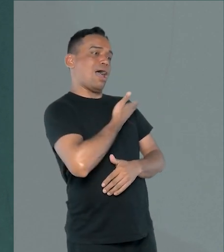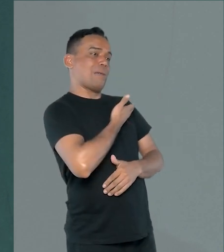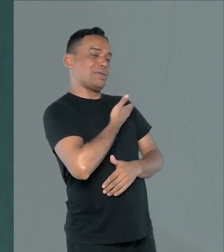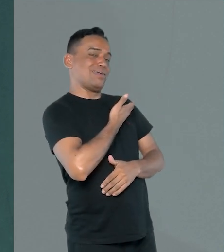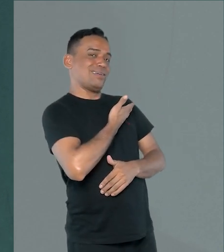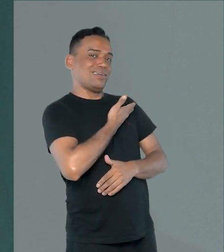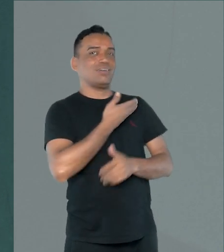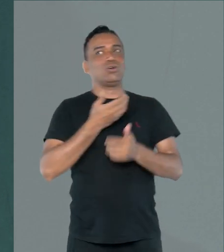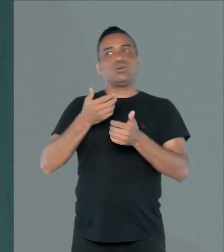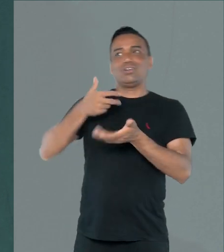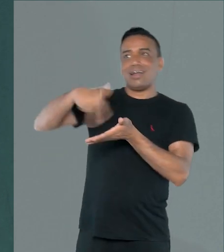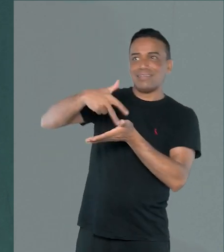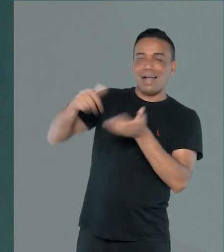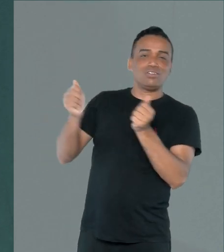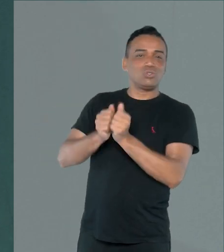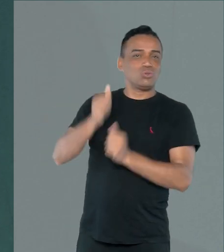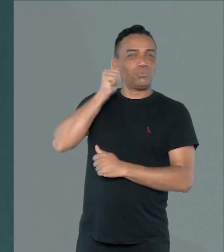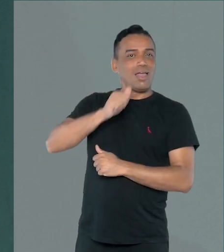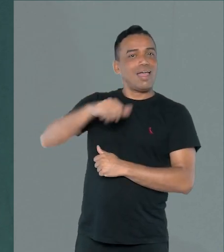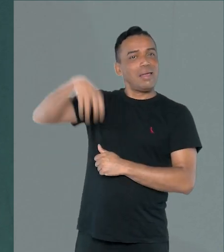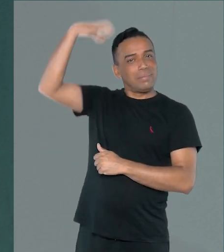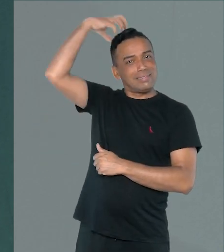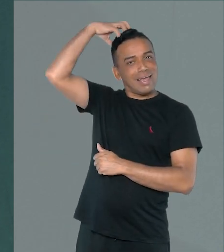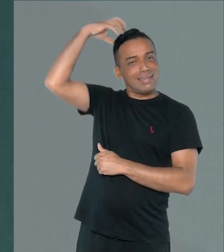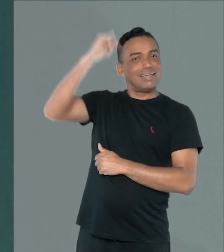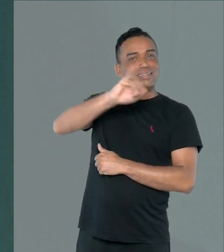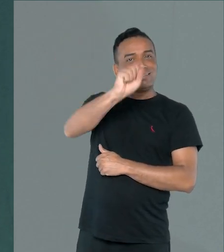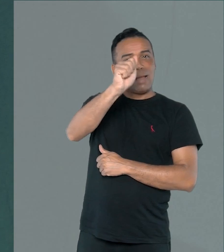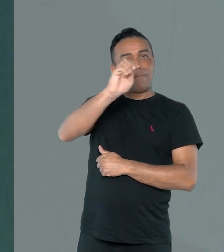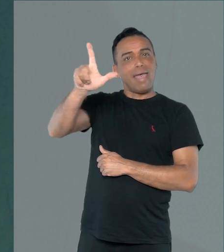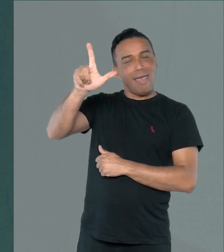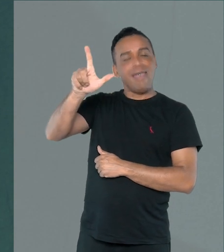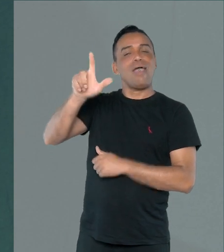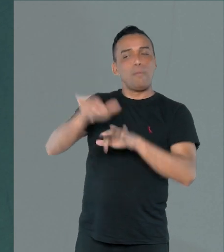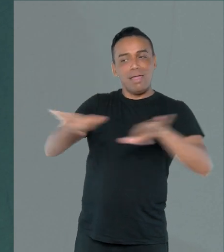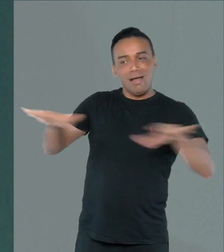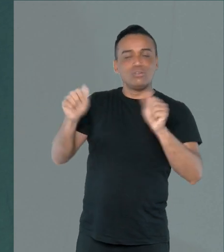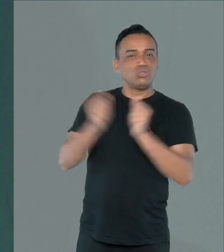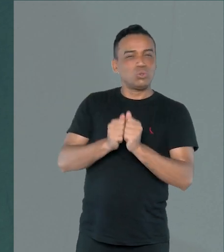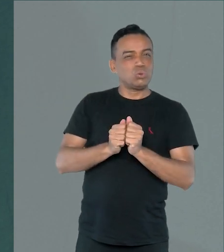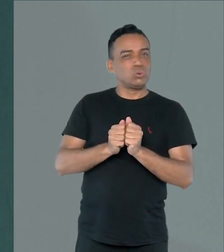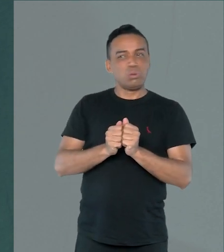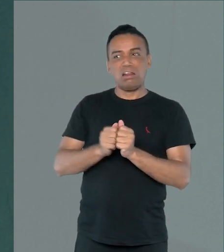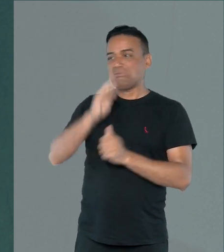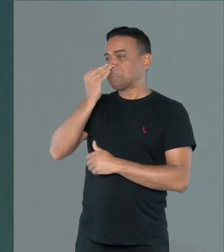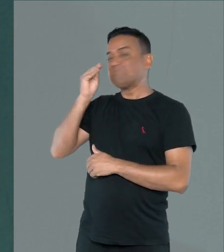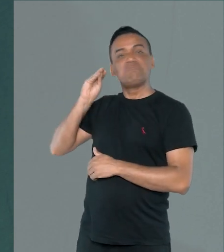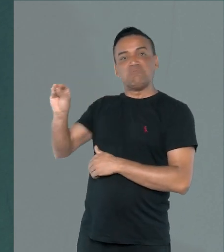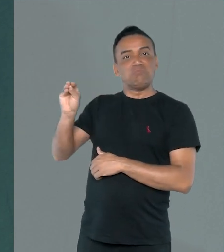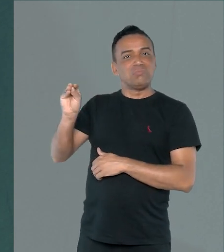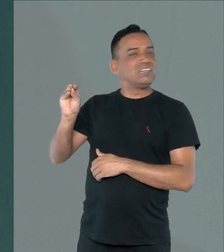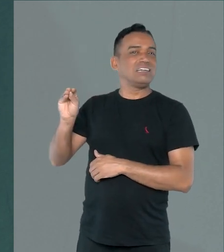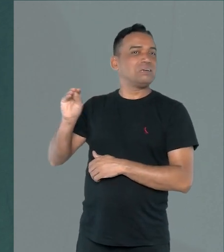dançava com a princesa Isabel, que tocava piano com ela, né, vira, enfim, um perfeito desconhecido. Mas eu lembro